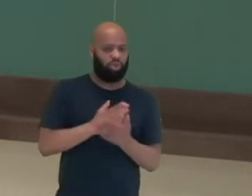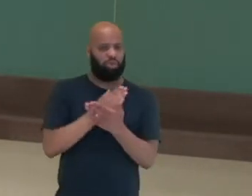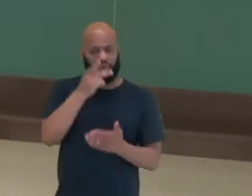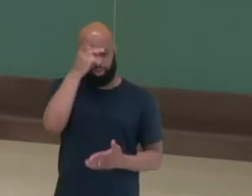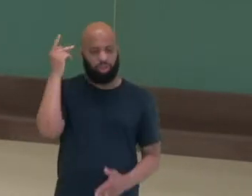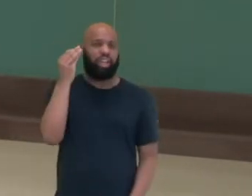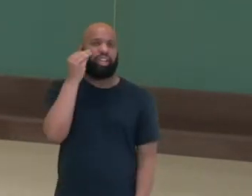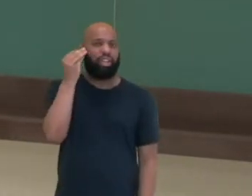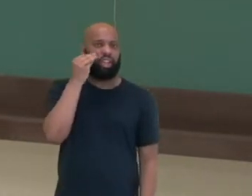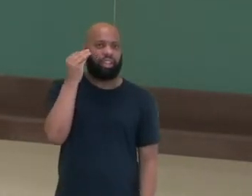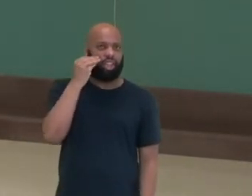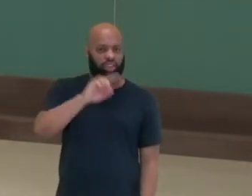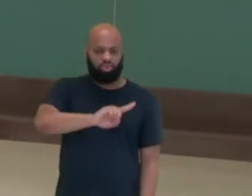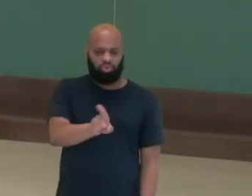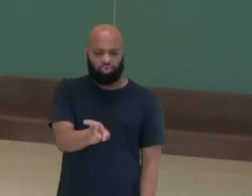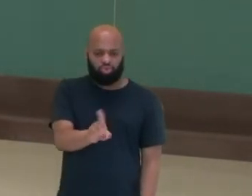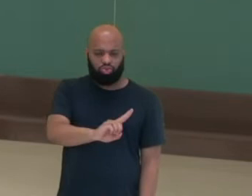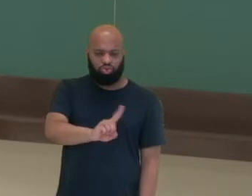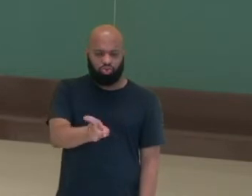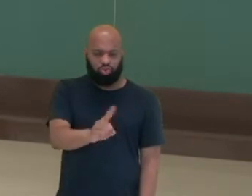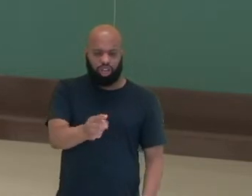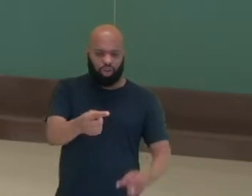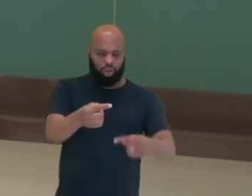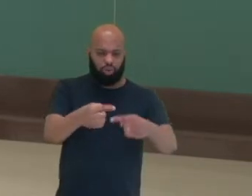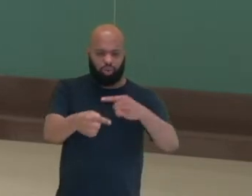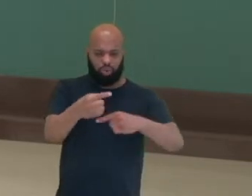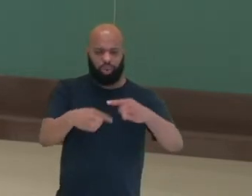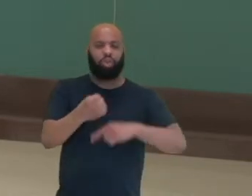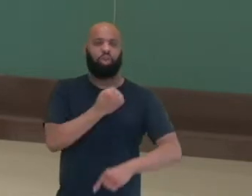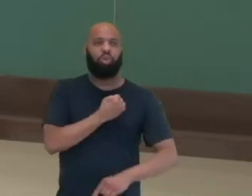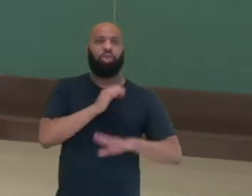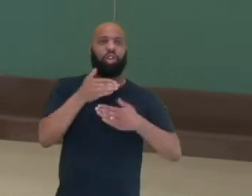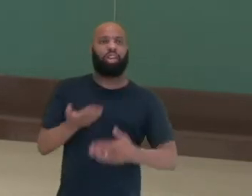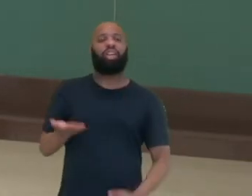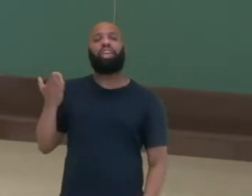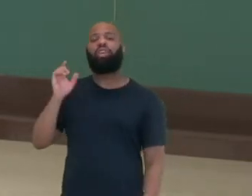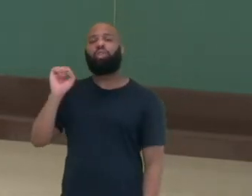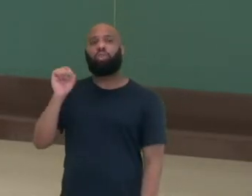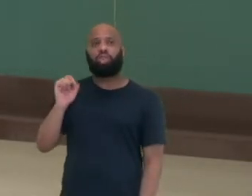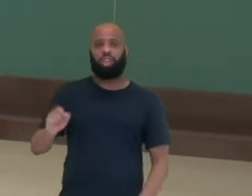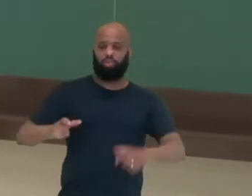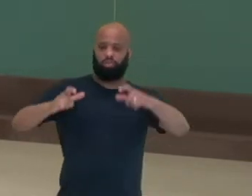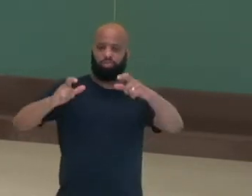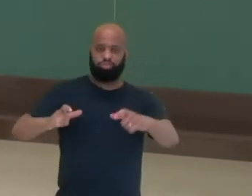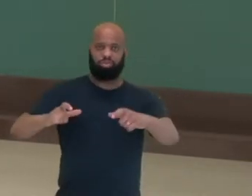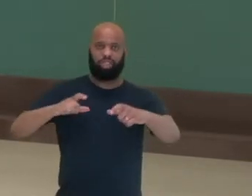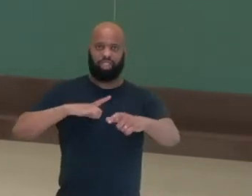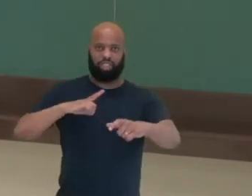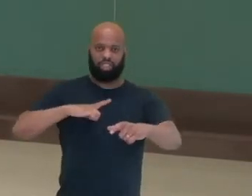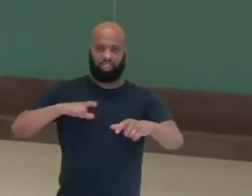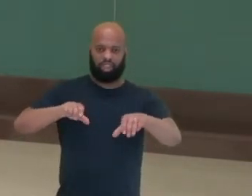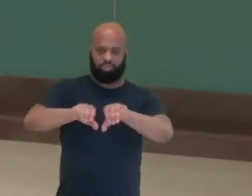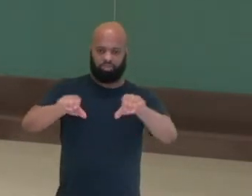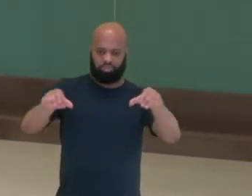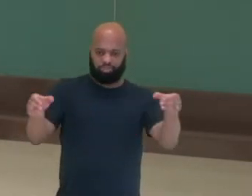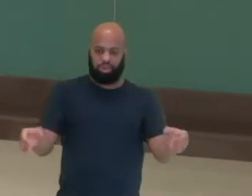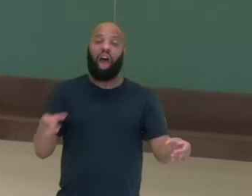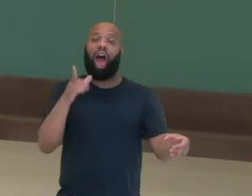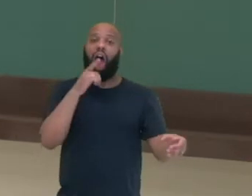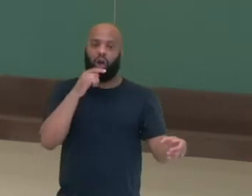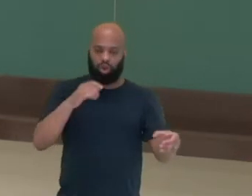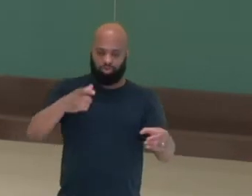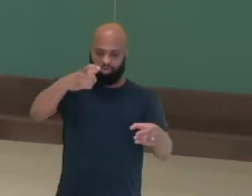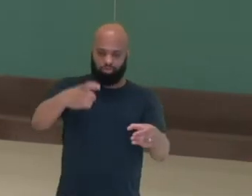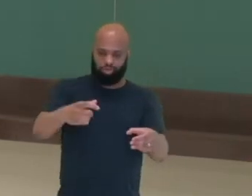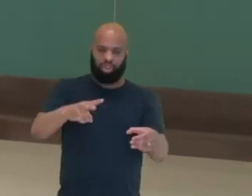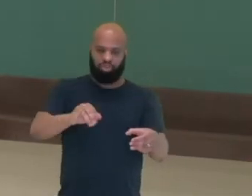né, ou fazendo essa medição? Olha lá, né? Então, o hidrômetro, gente, ele é instalado na casa justamente